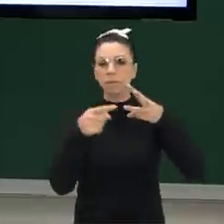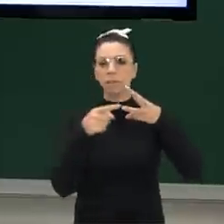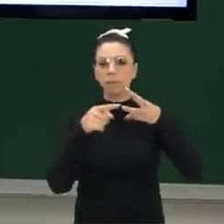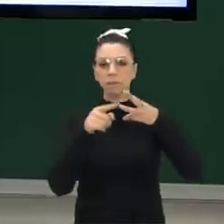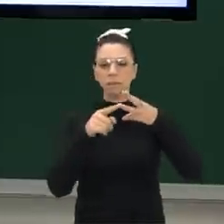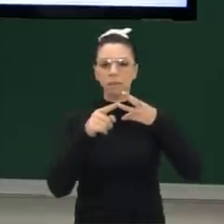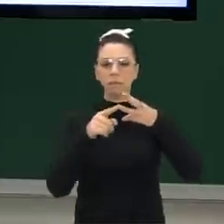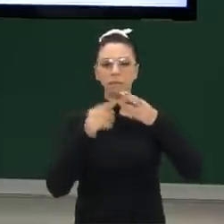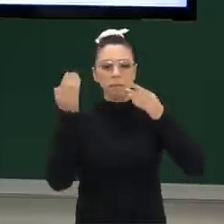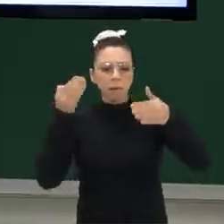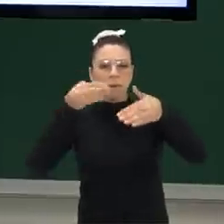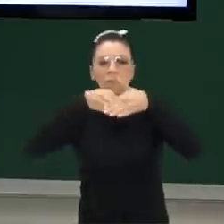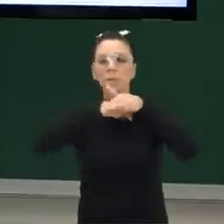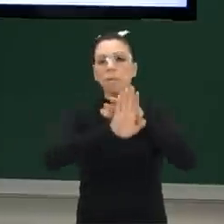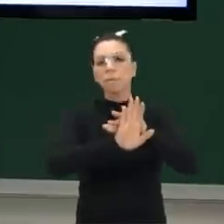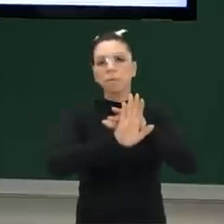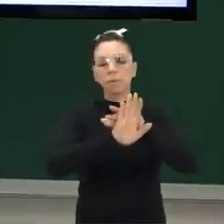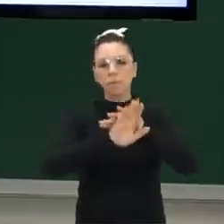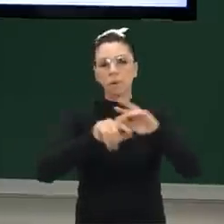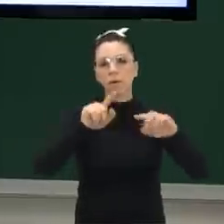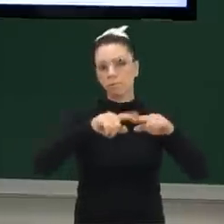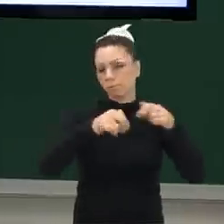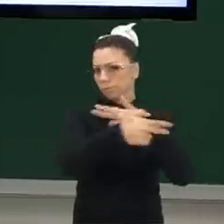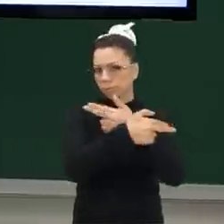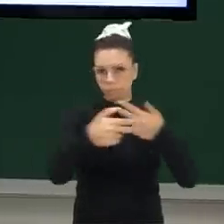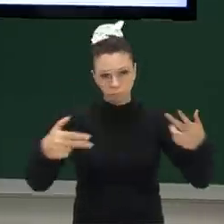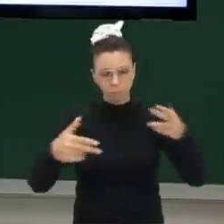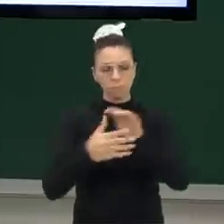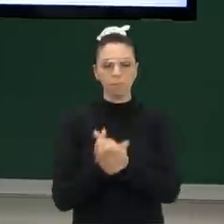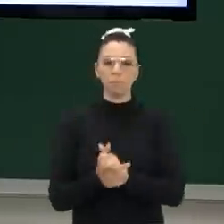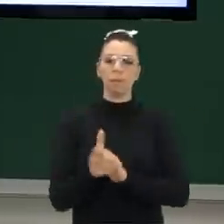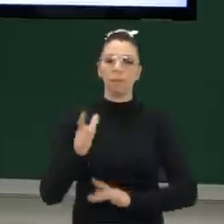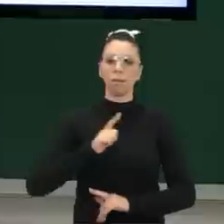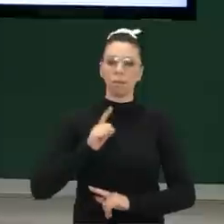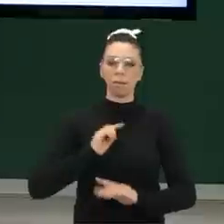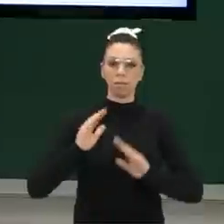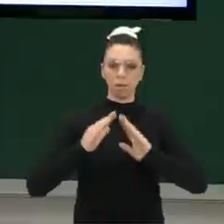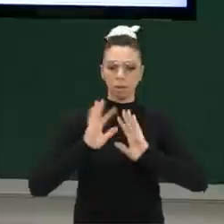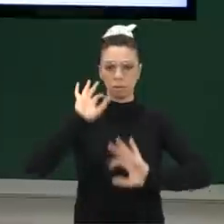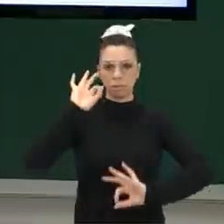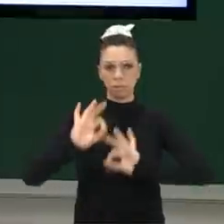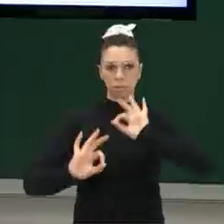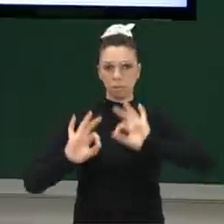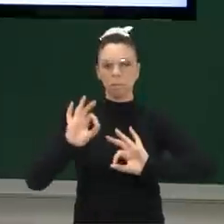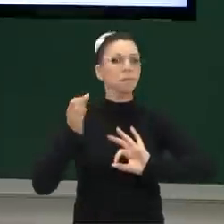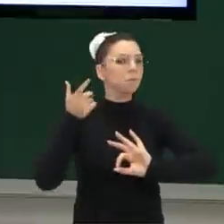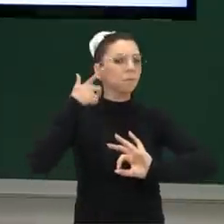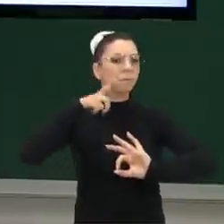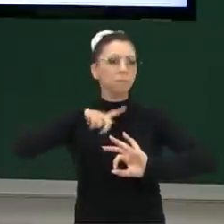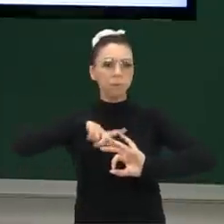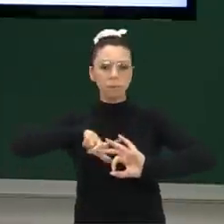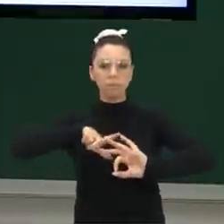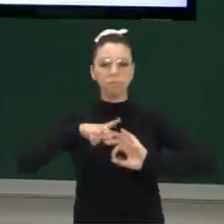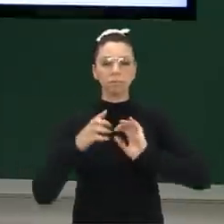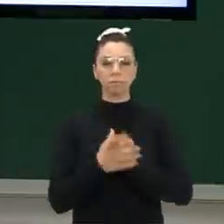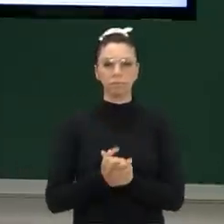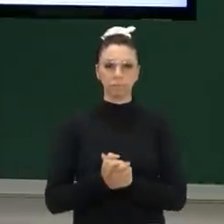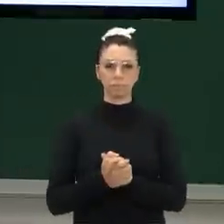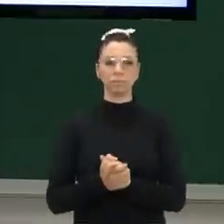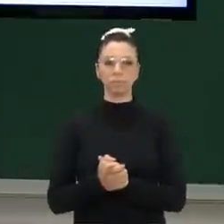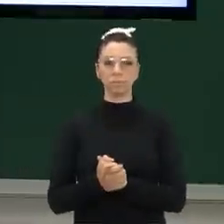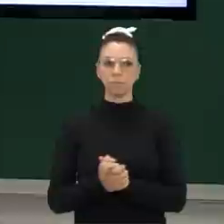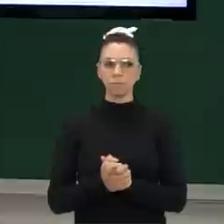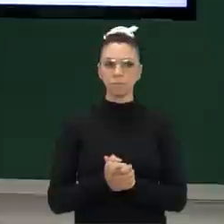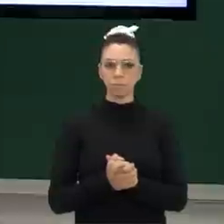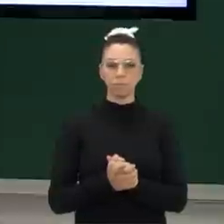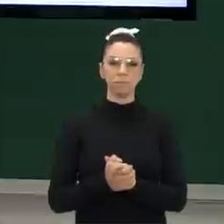onde a gente guarda as nossas coisas. Quem tem uma casa bem organizada, consegue fazer um living